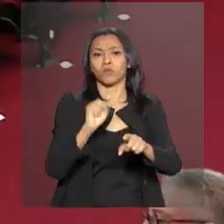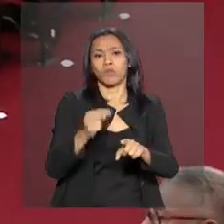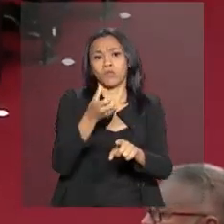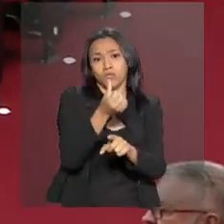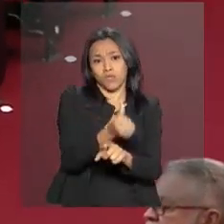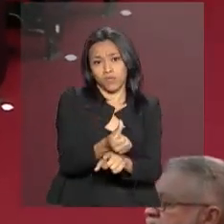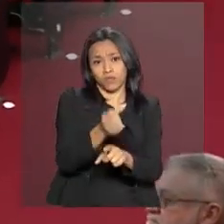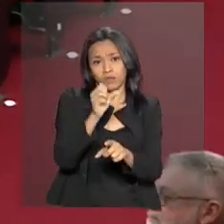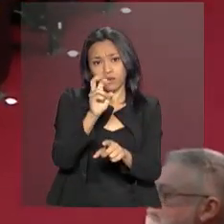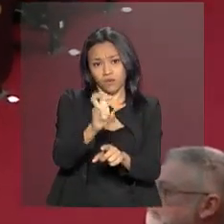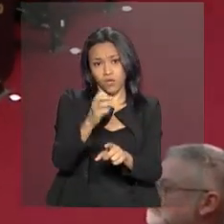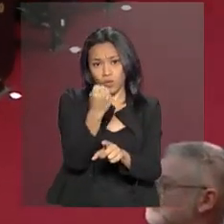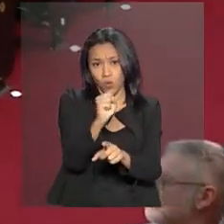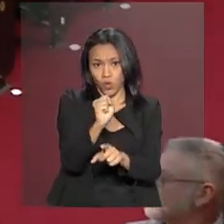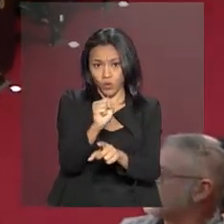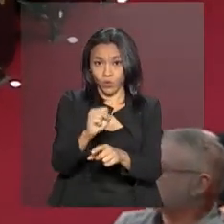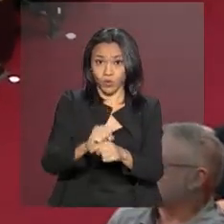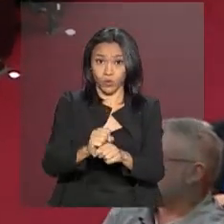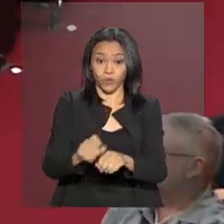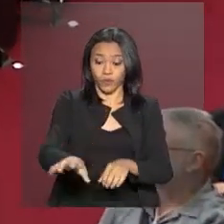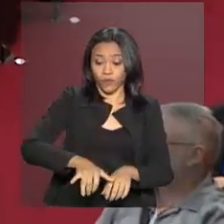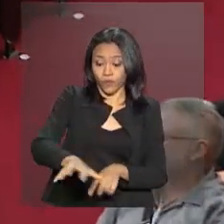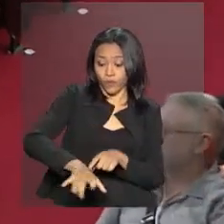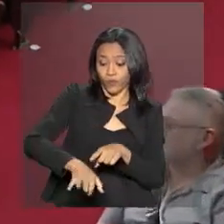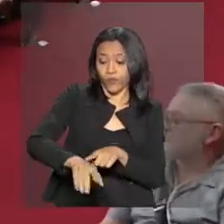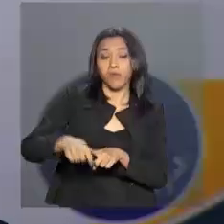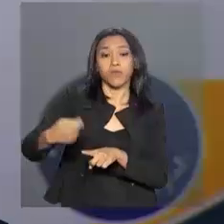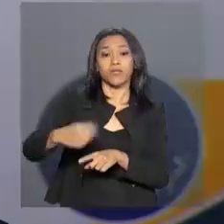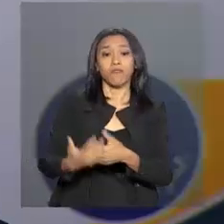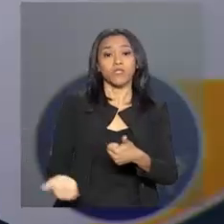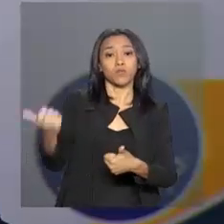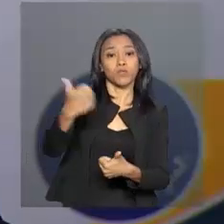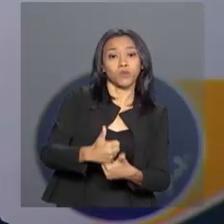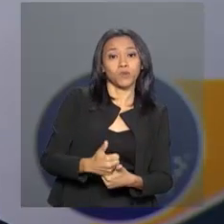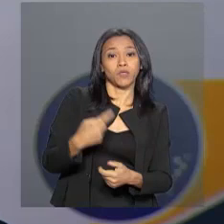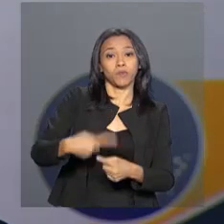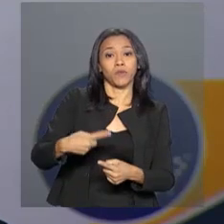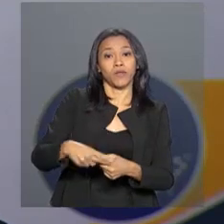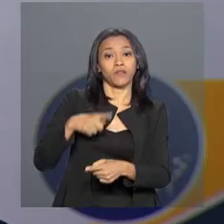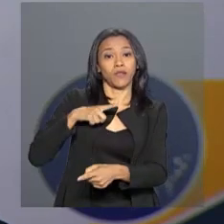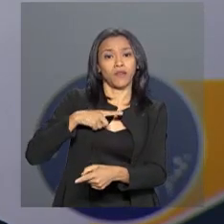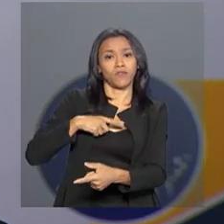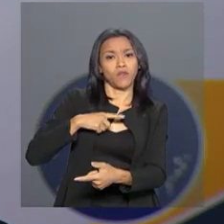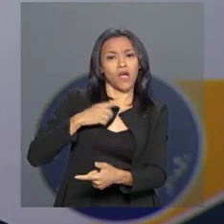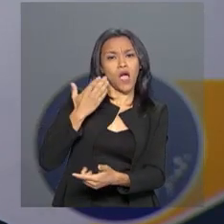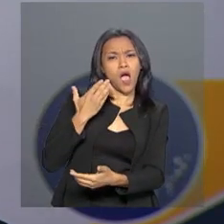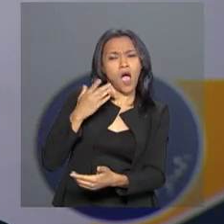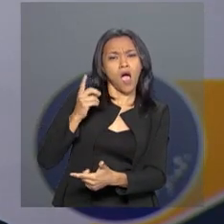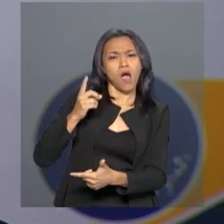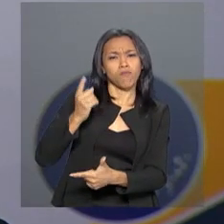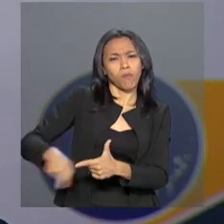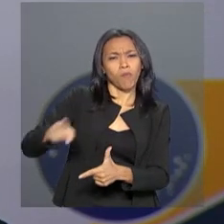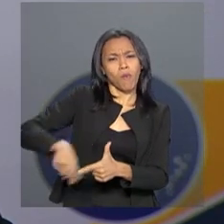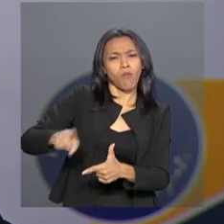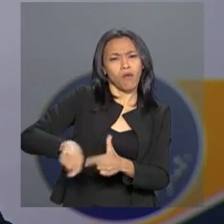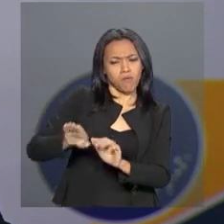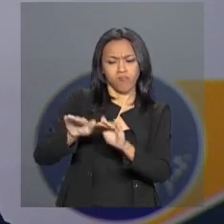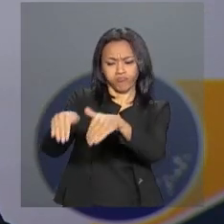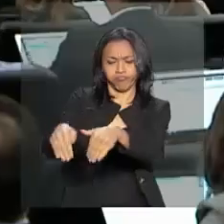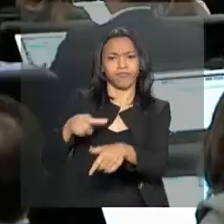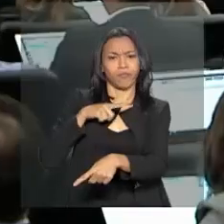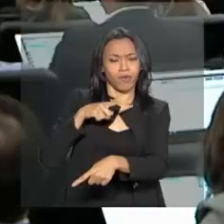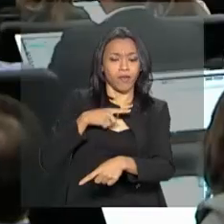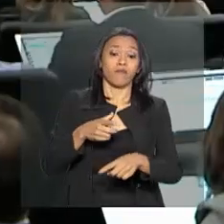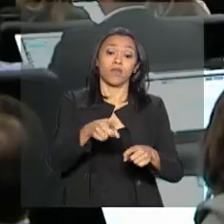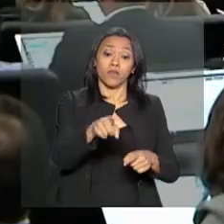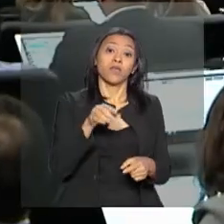4.658 urnas precisaram ser substituídas em todo o Brasil porque apresentaram algum tipo de problema. Ainda assim, a